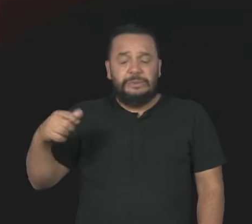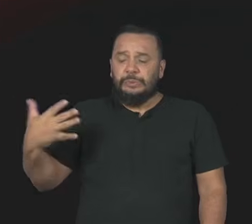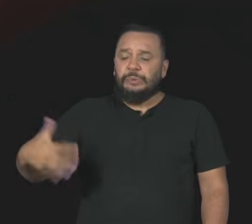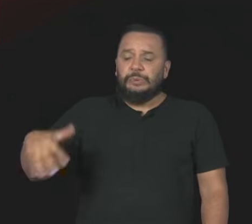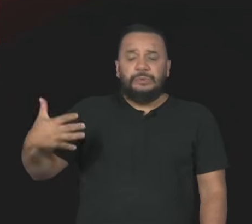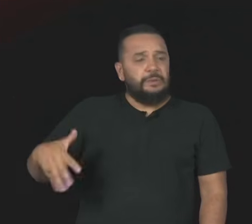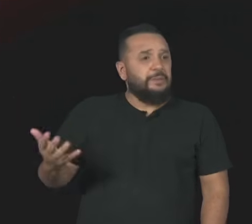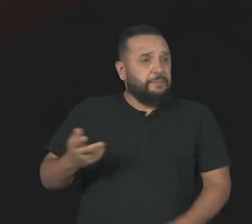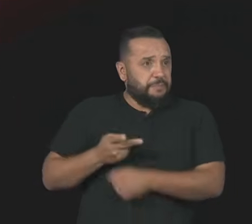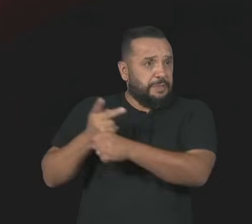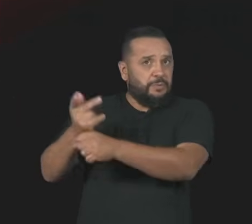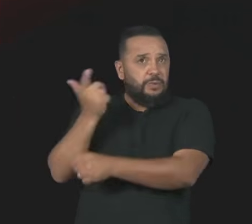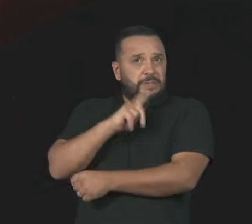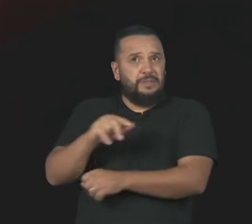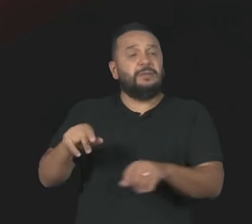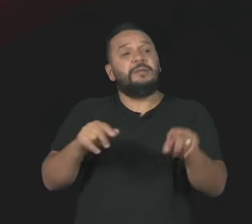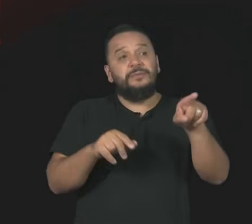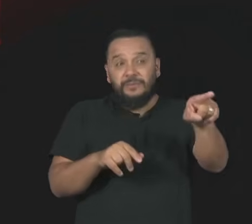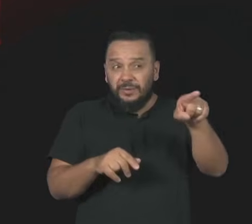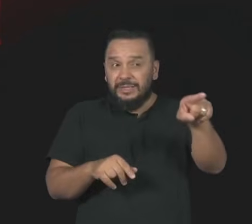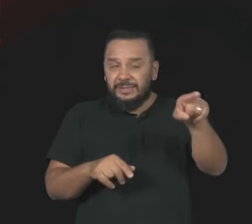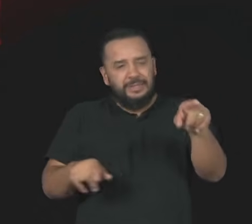E as pessoas dizem que você está